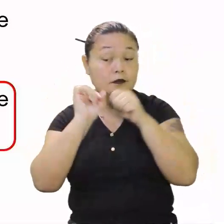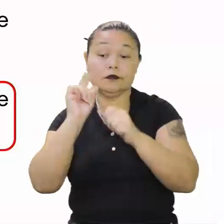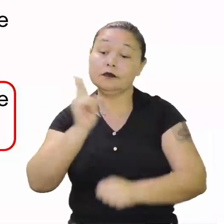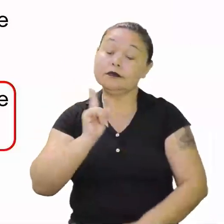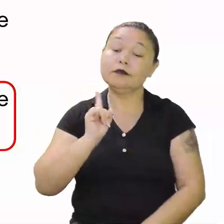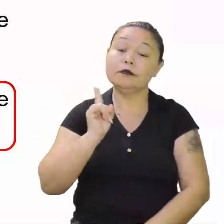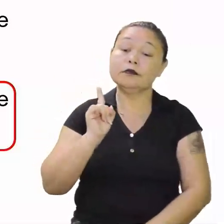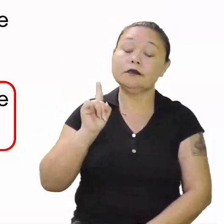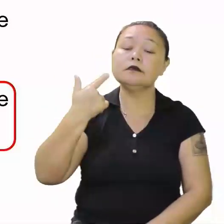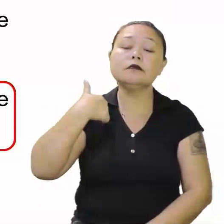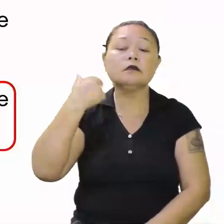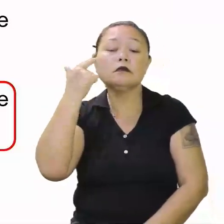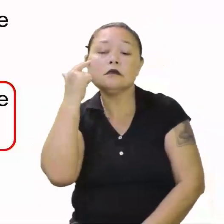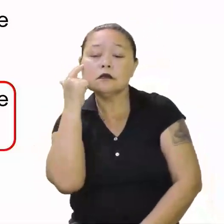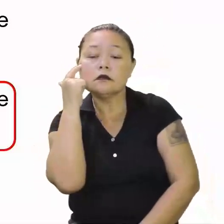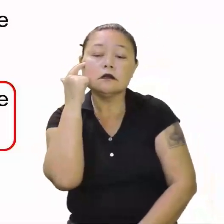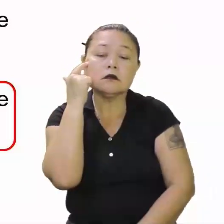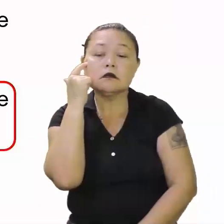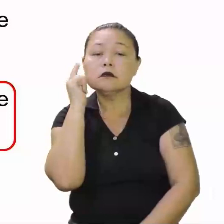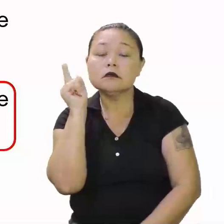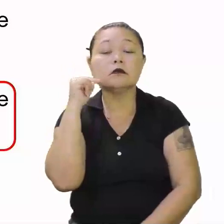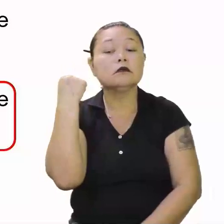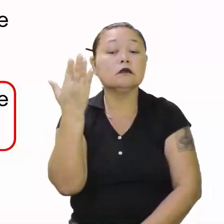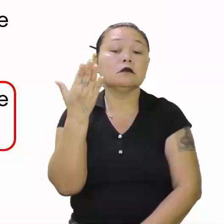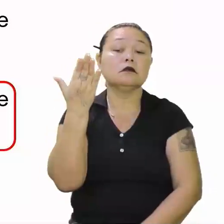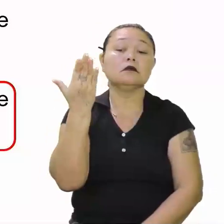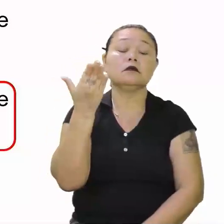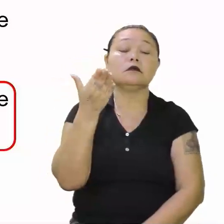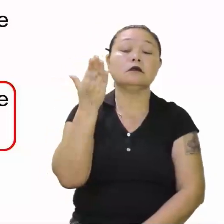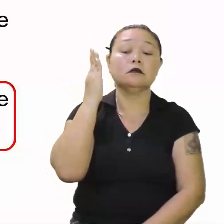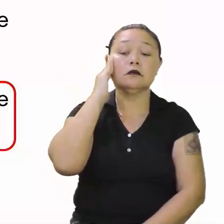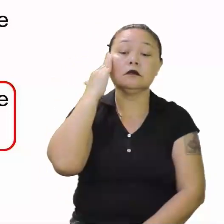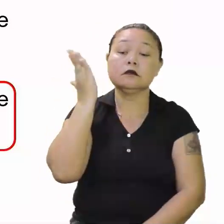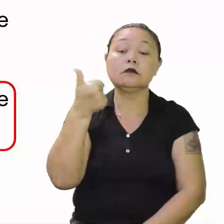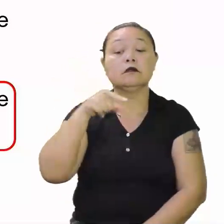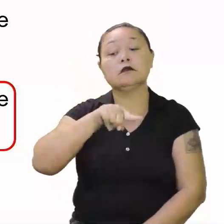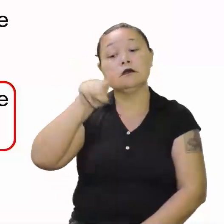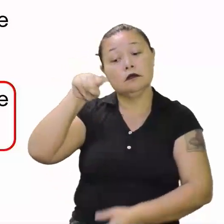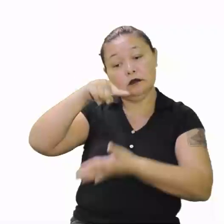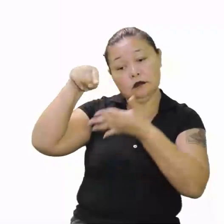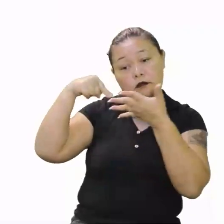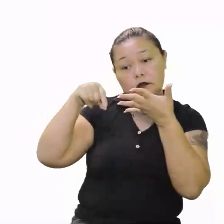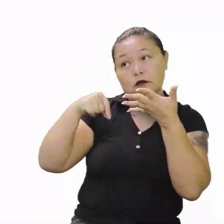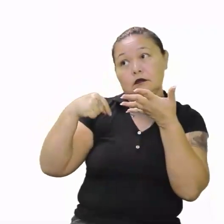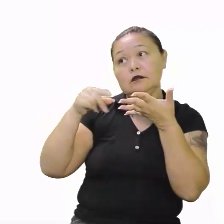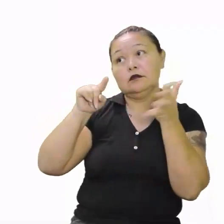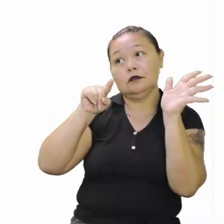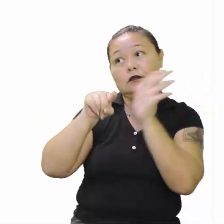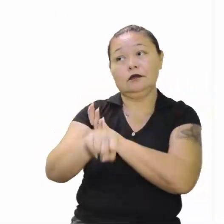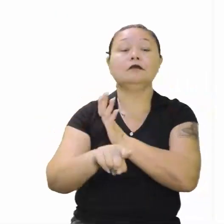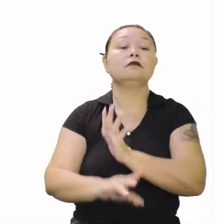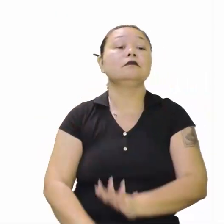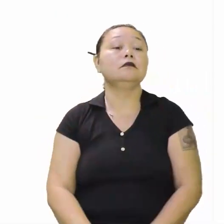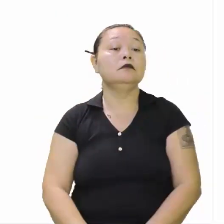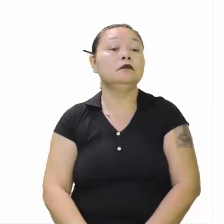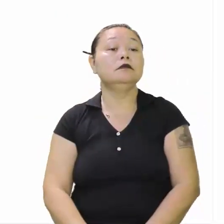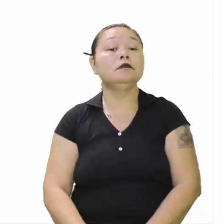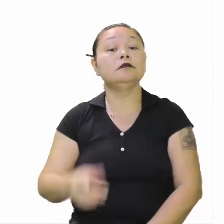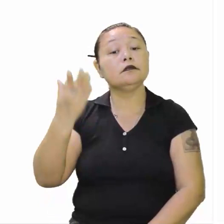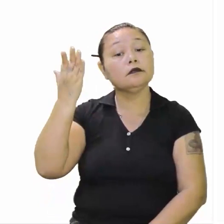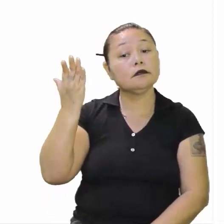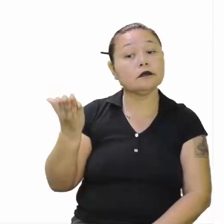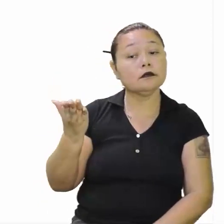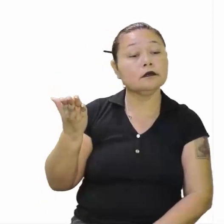acertou, reflita para entender qual realmente seria a pergunta. Daí um